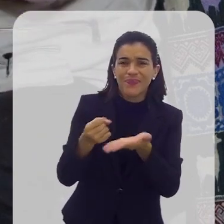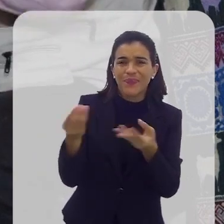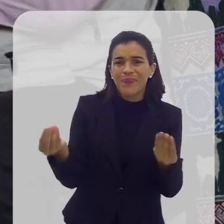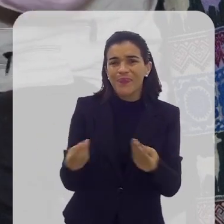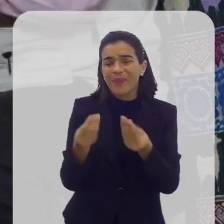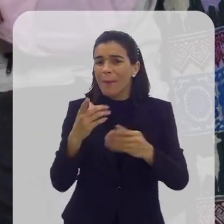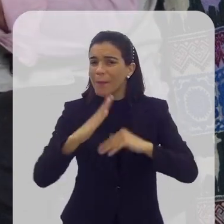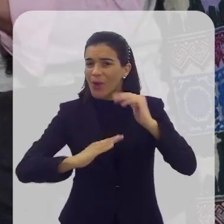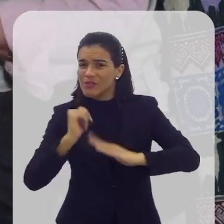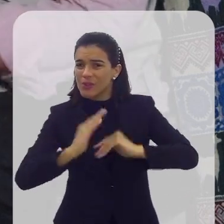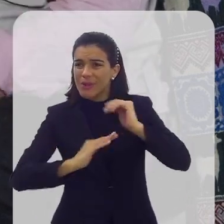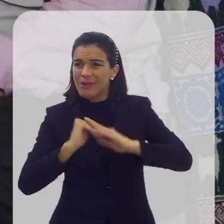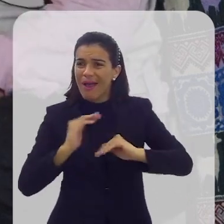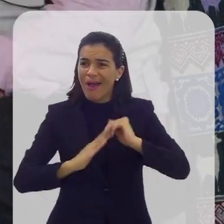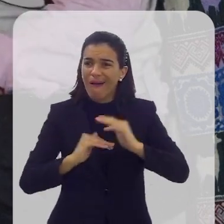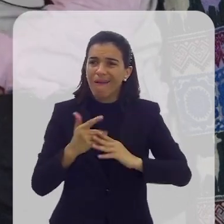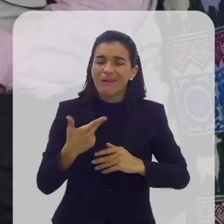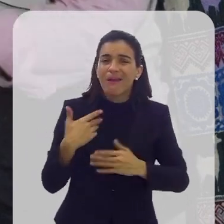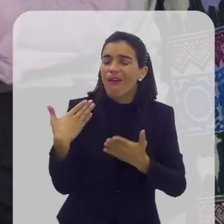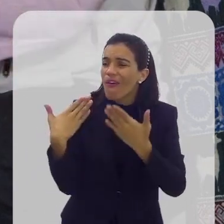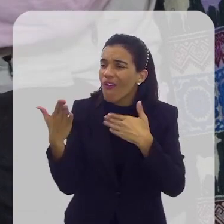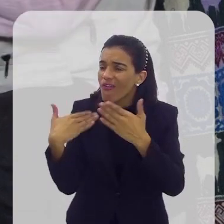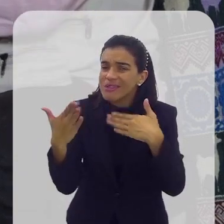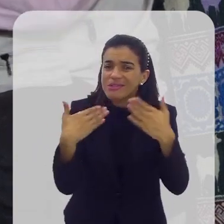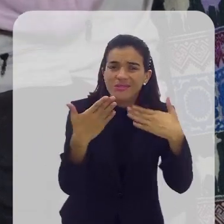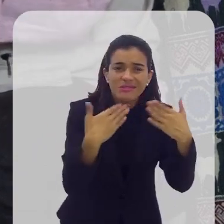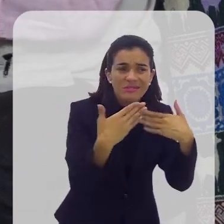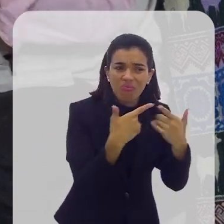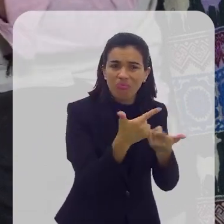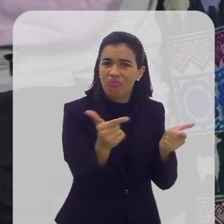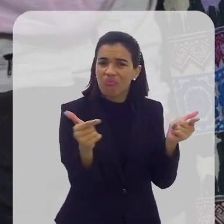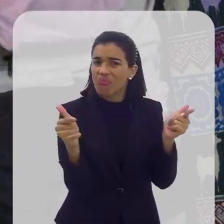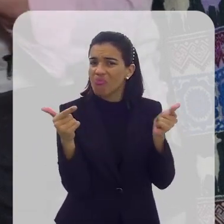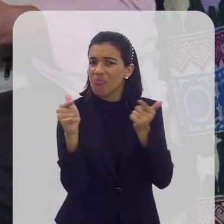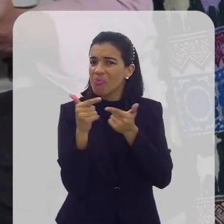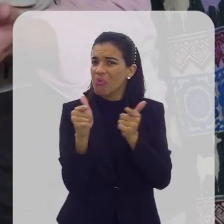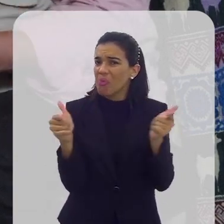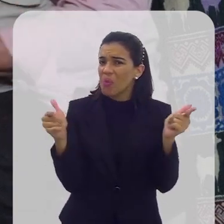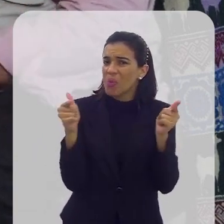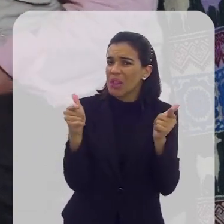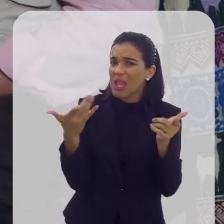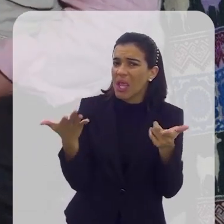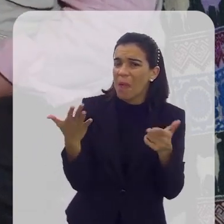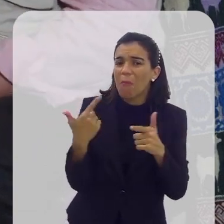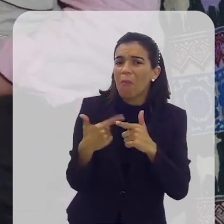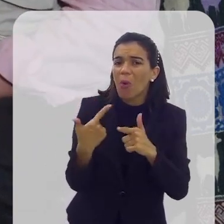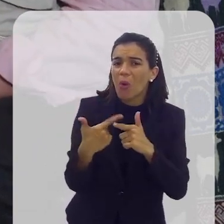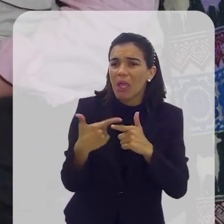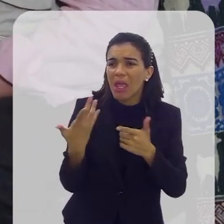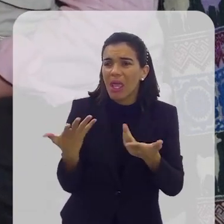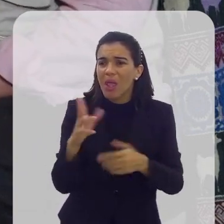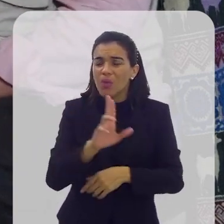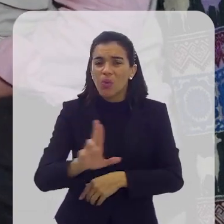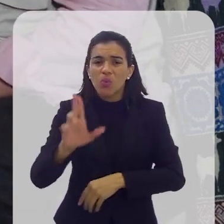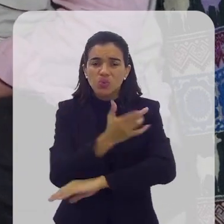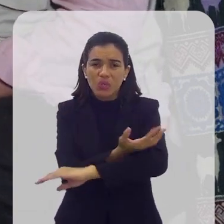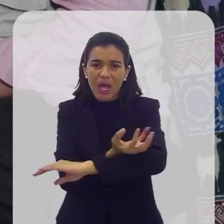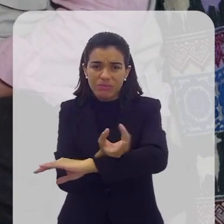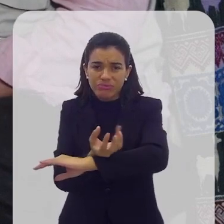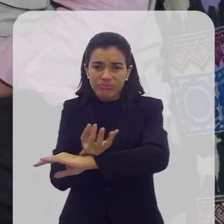aqui queria morar junto de uma obra do metrô, né, o tempo todo, com barulho, com poeira, etc.